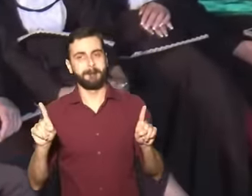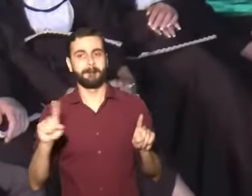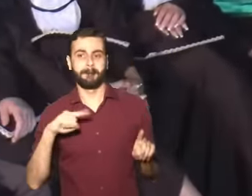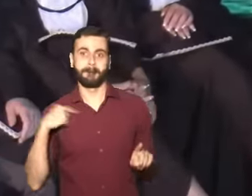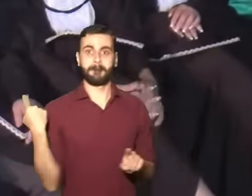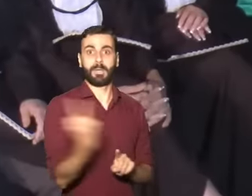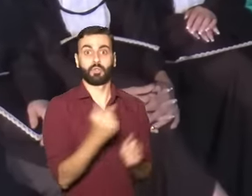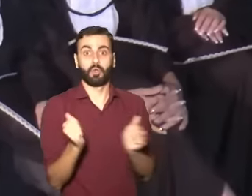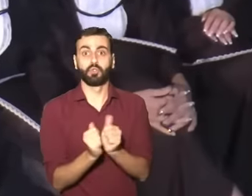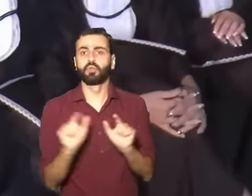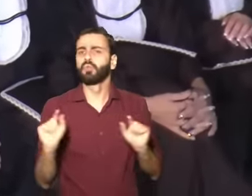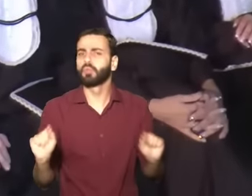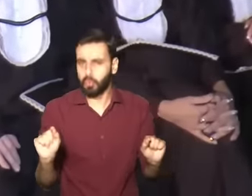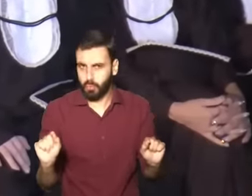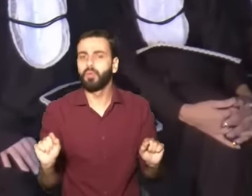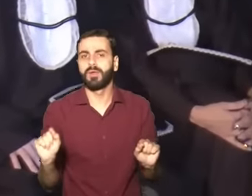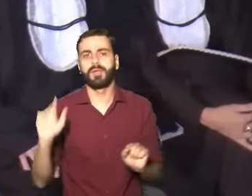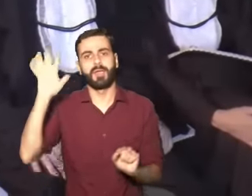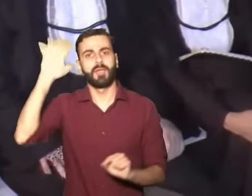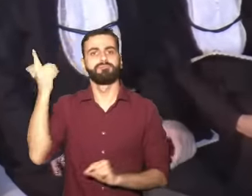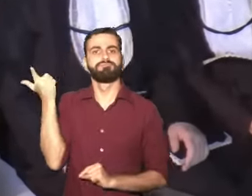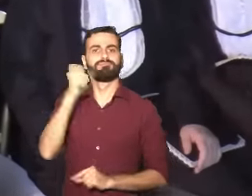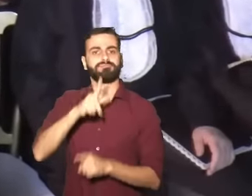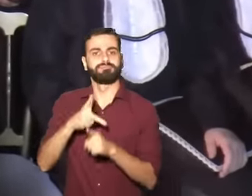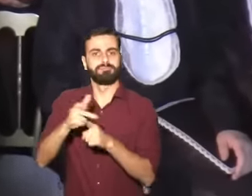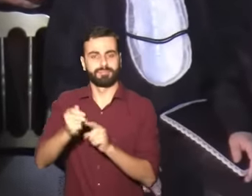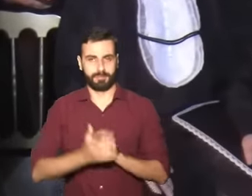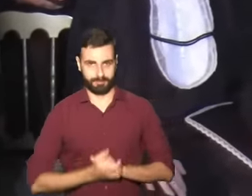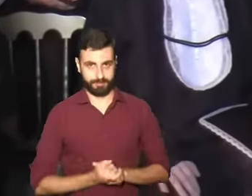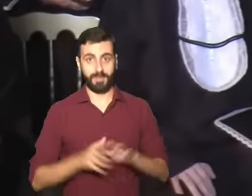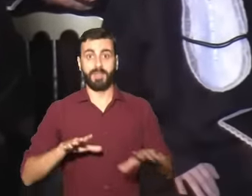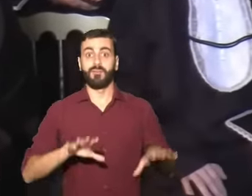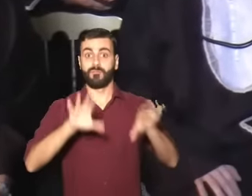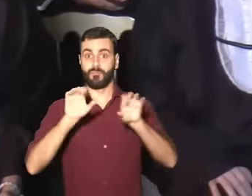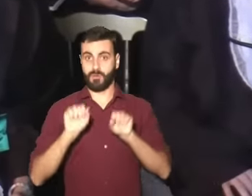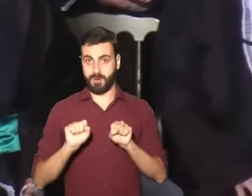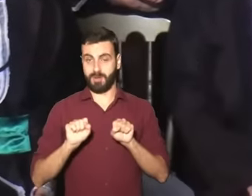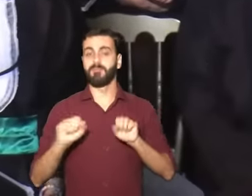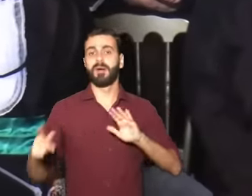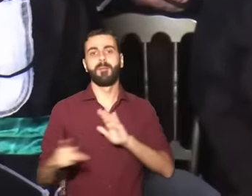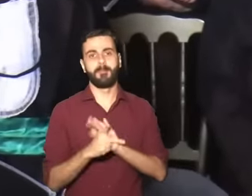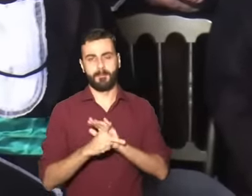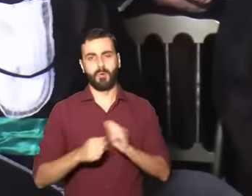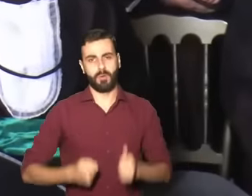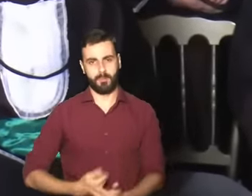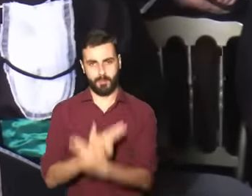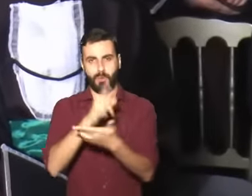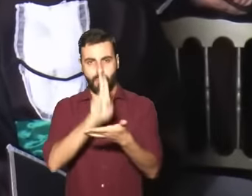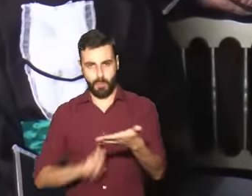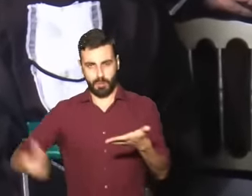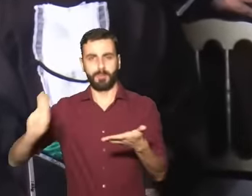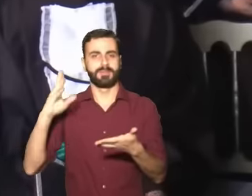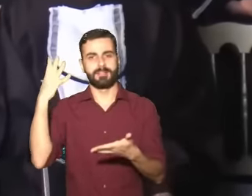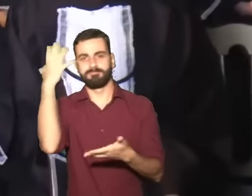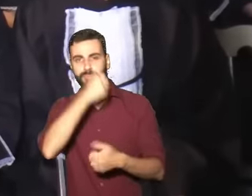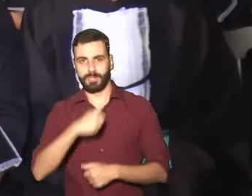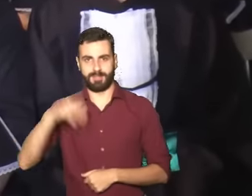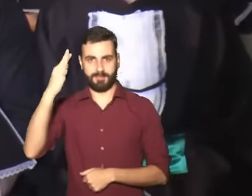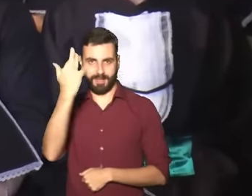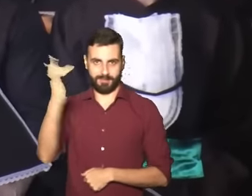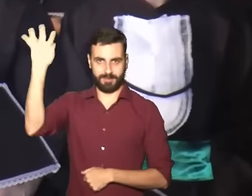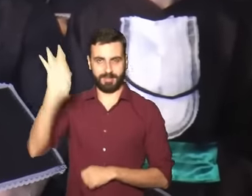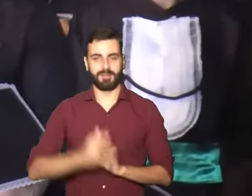realizam junto comigo hoje um grande sonho: a formatura na mais linda das federais.